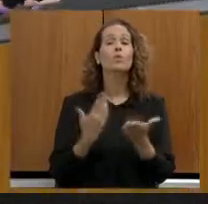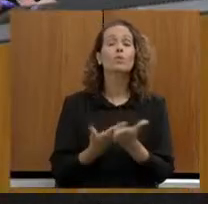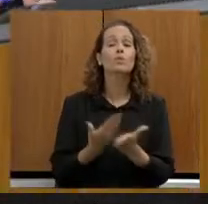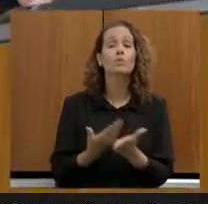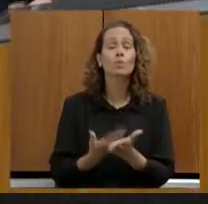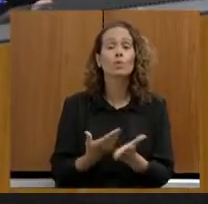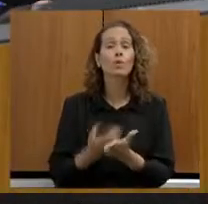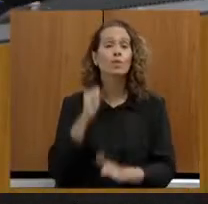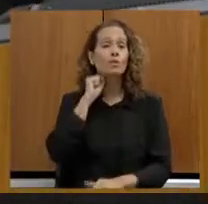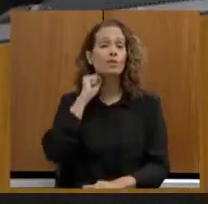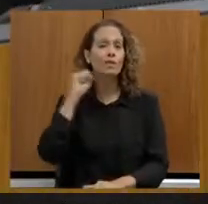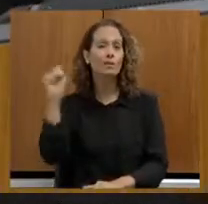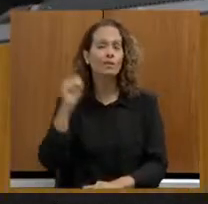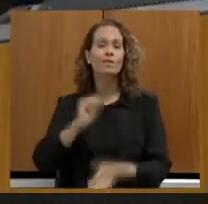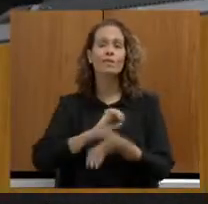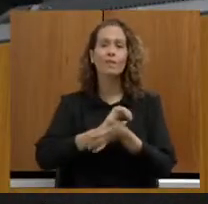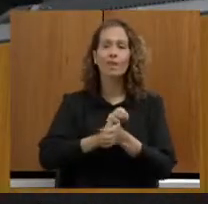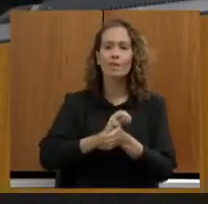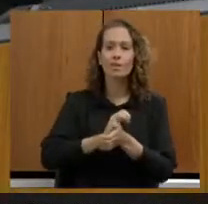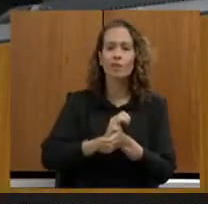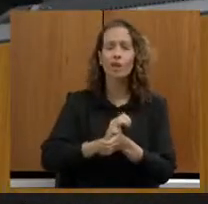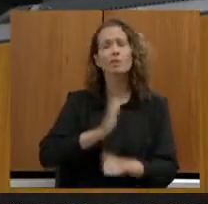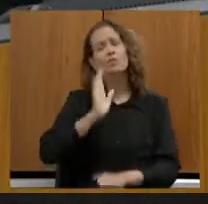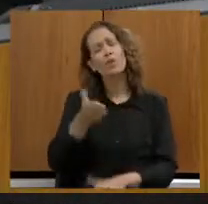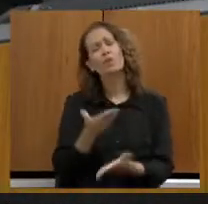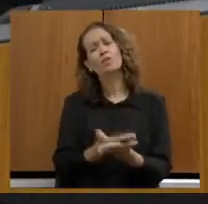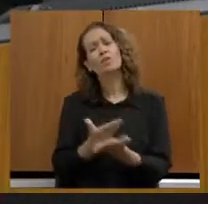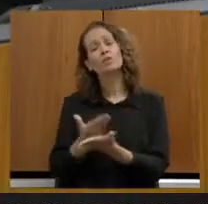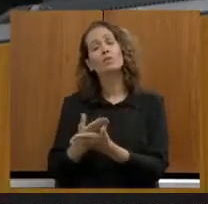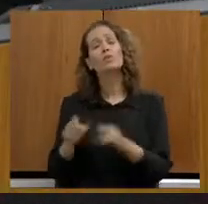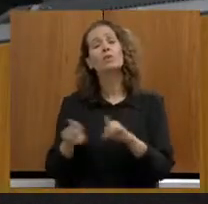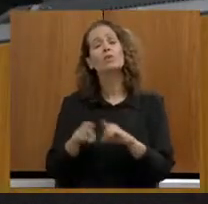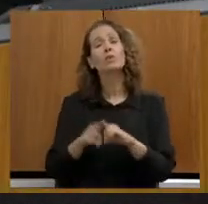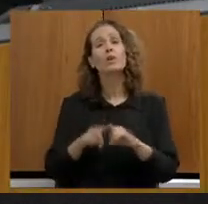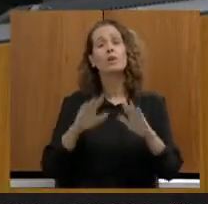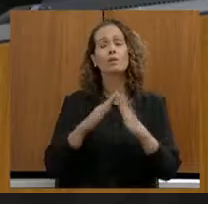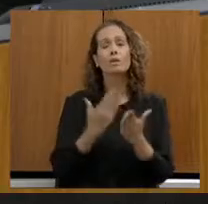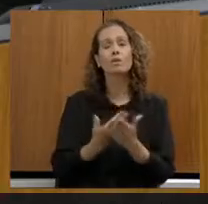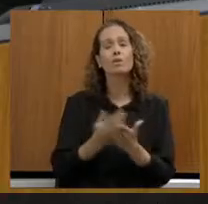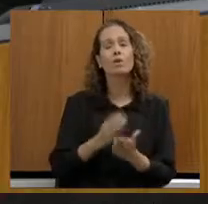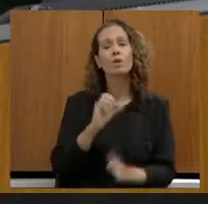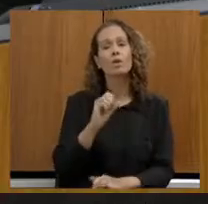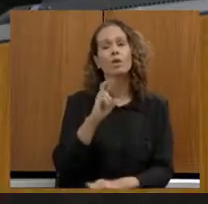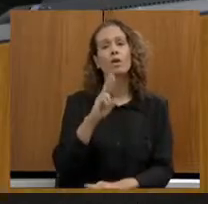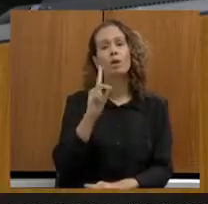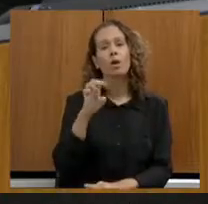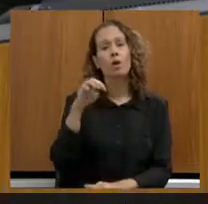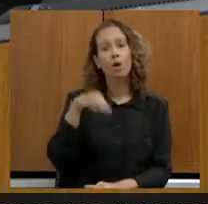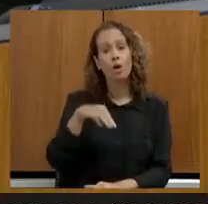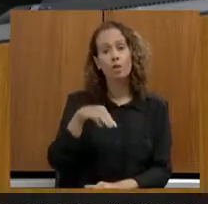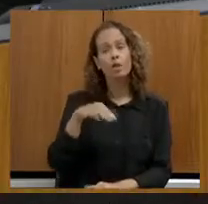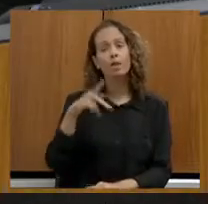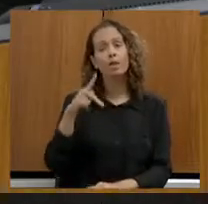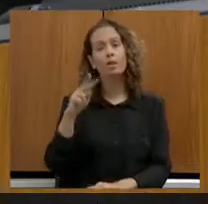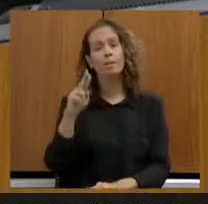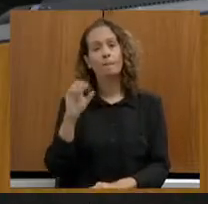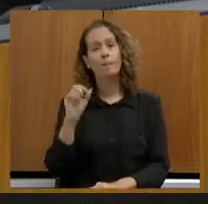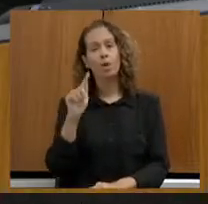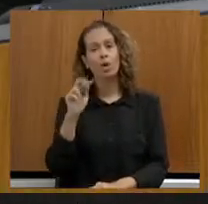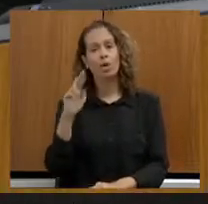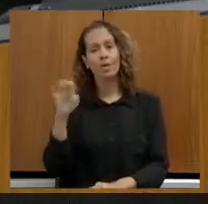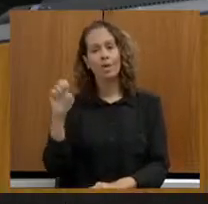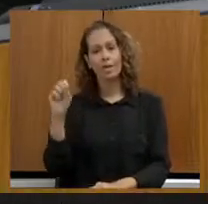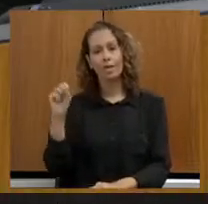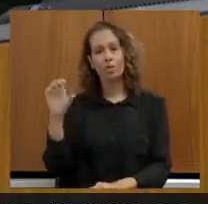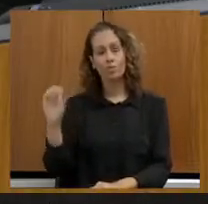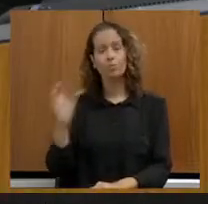estudo já foi feito o estudo e do colégio Ordem e Progresso Eu já mandei recurso para três escolas em Uberaba